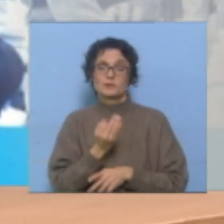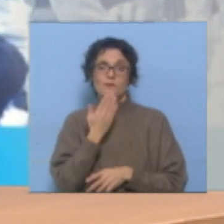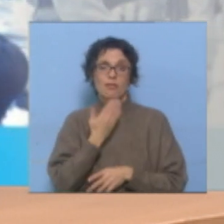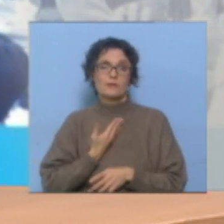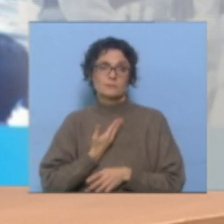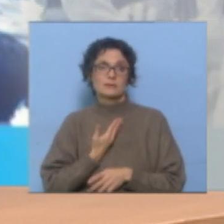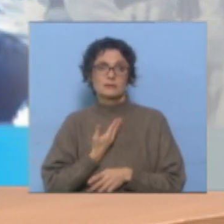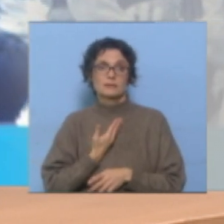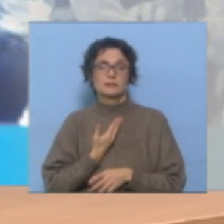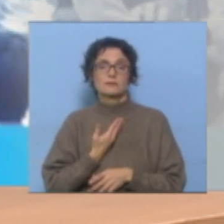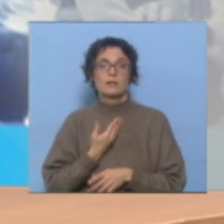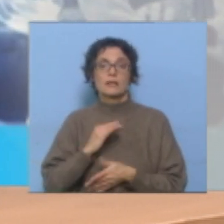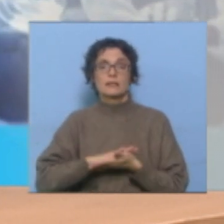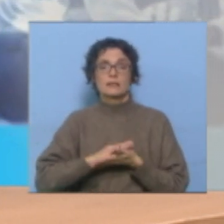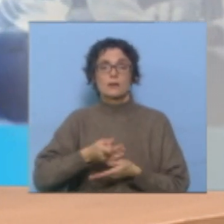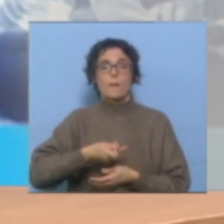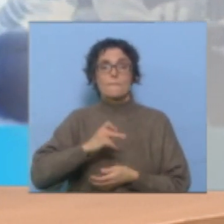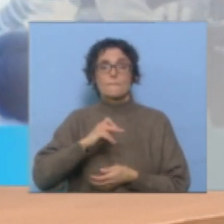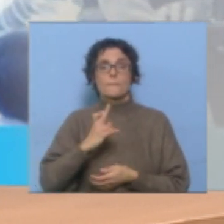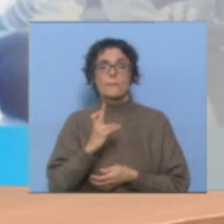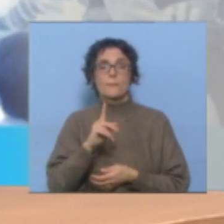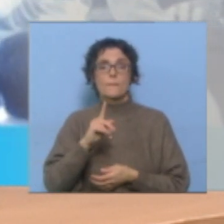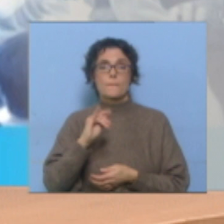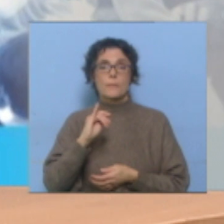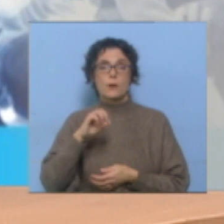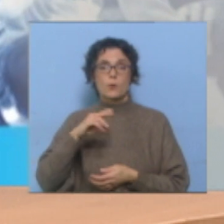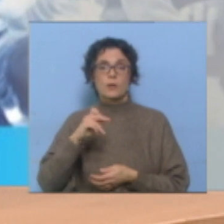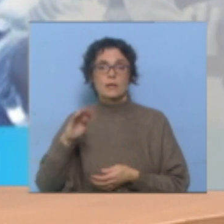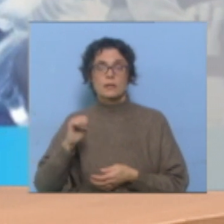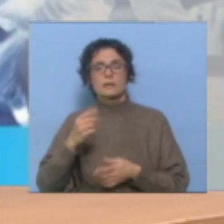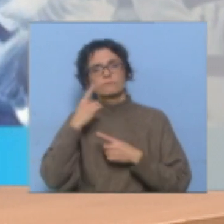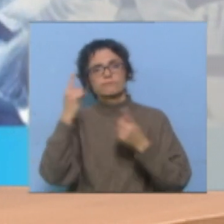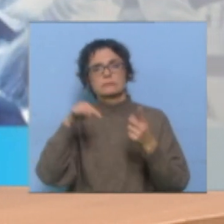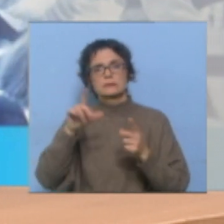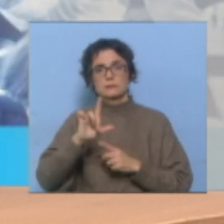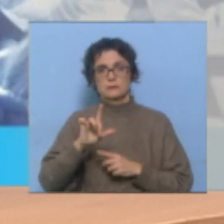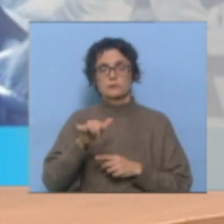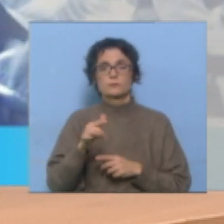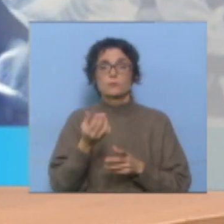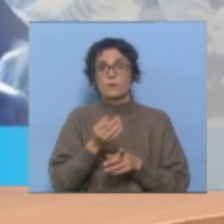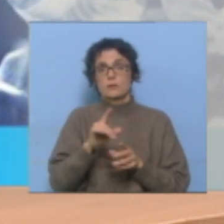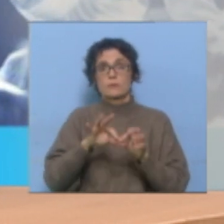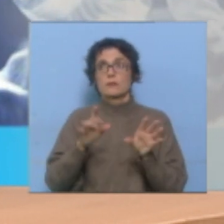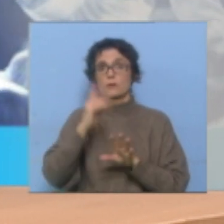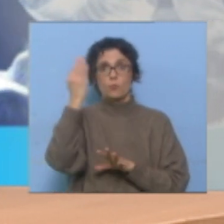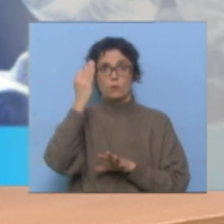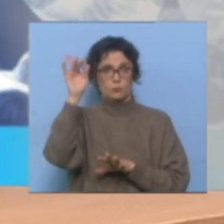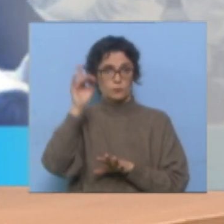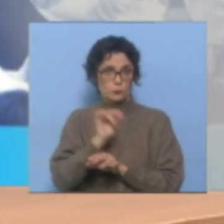as Paulinas fizessem um relançamento em Lisboa, como há de ser feito no Porto, como é